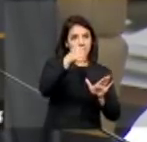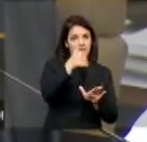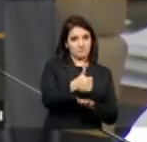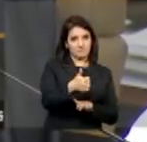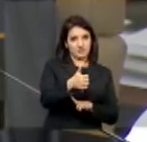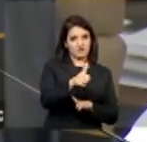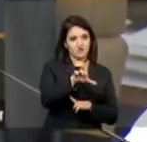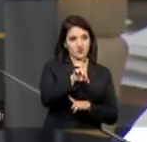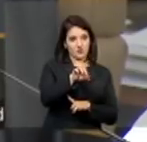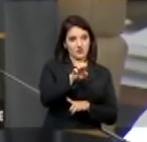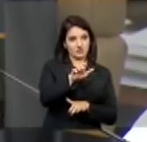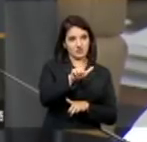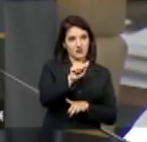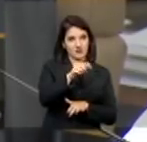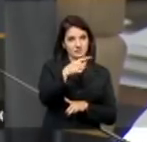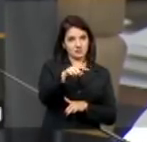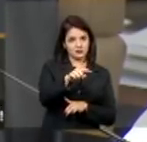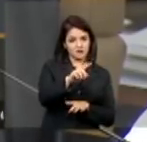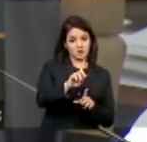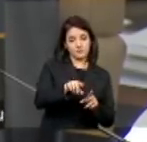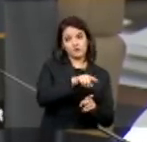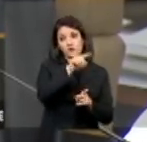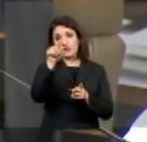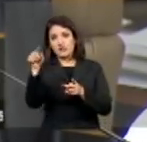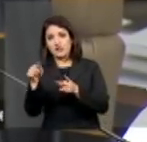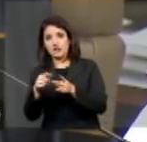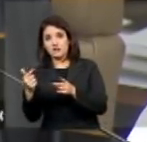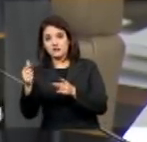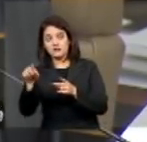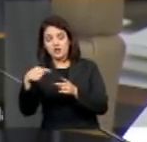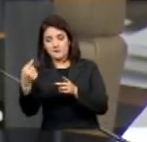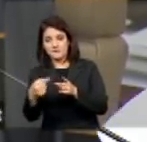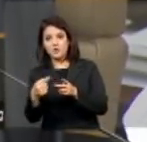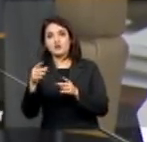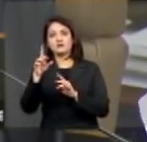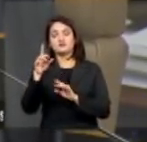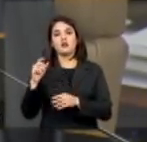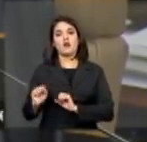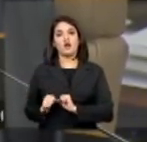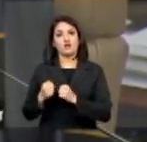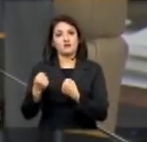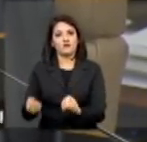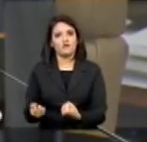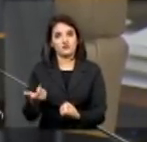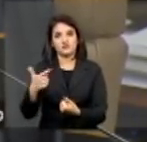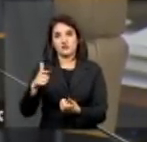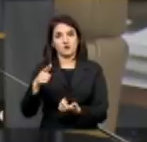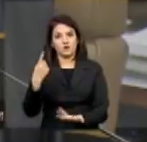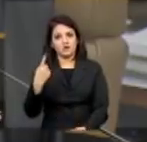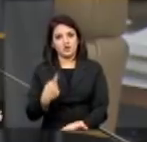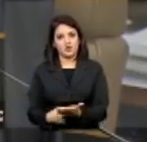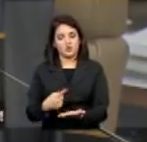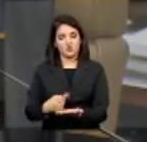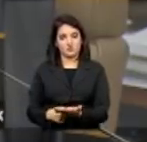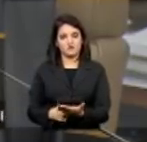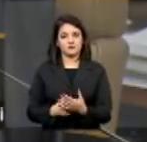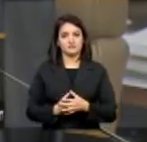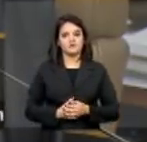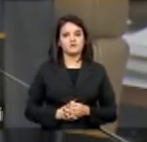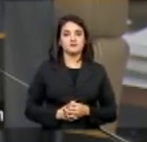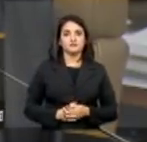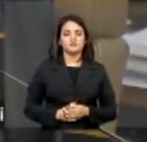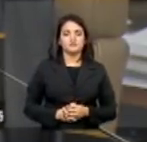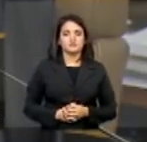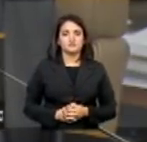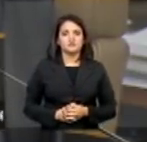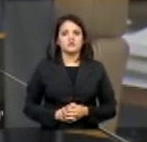não firmaram um acordo que fechou as portas e menciona o que complementa a defesa na impetração novamente entre aspas a